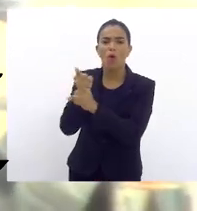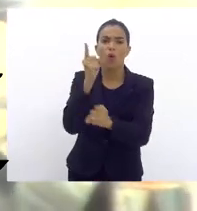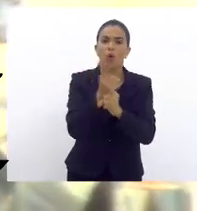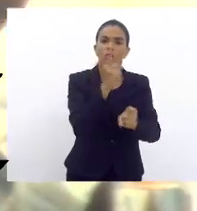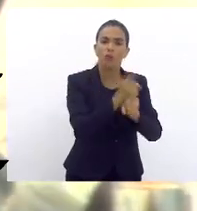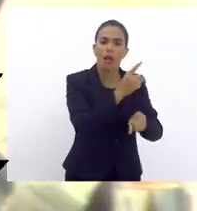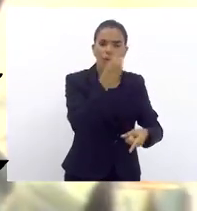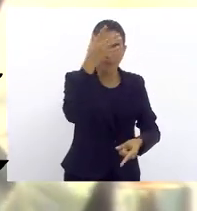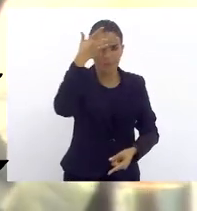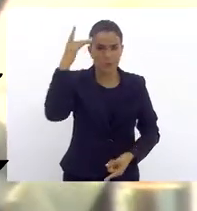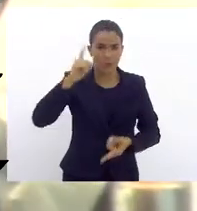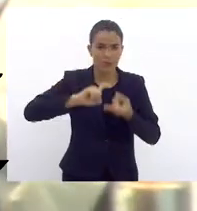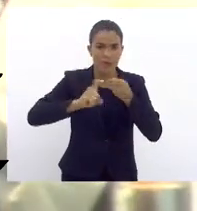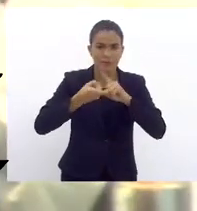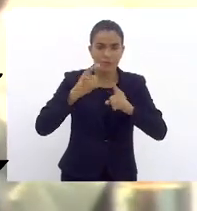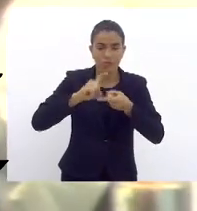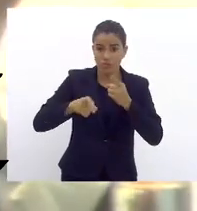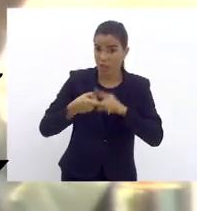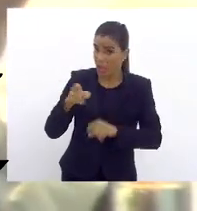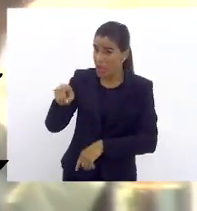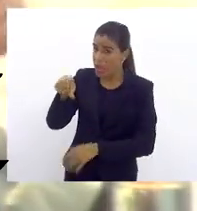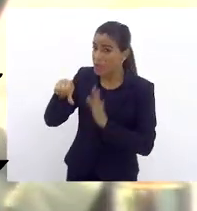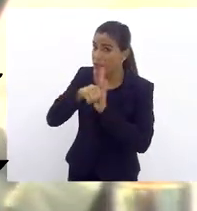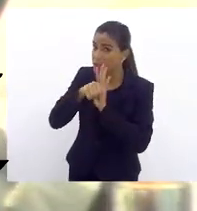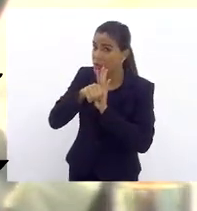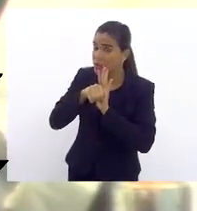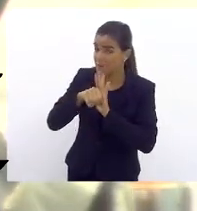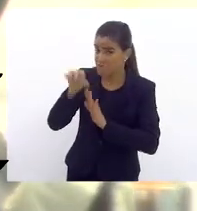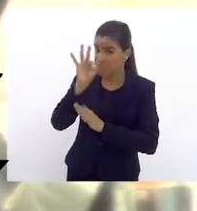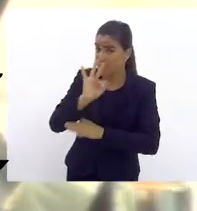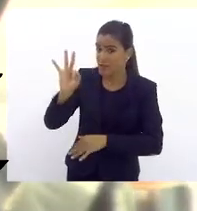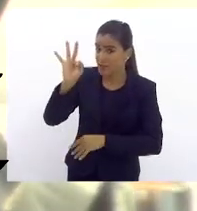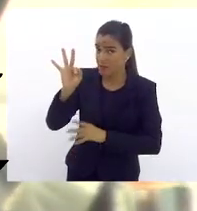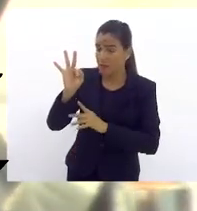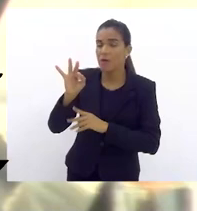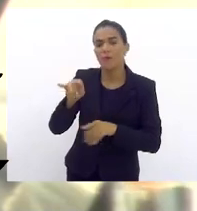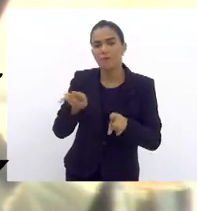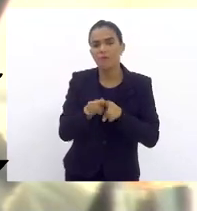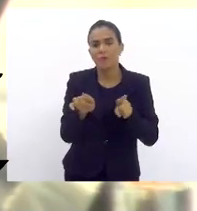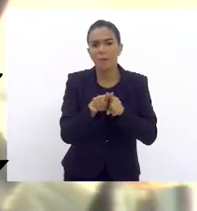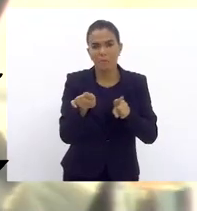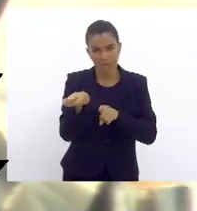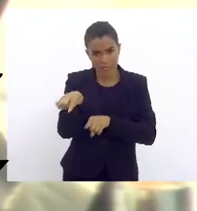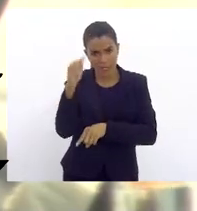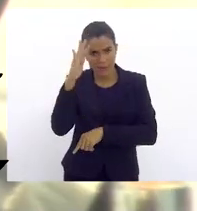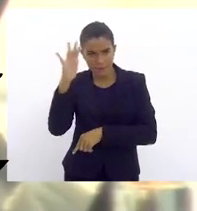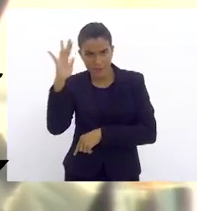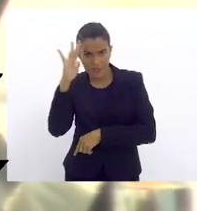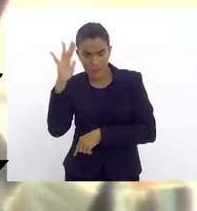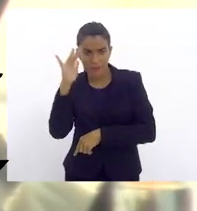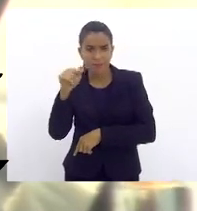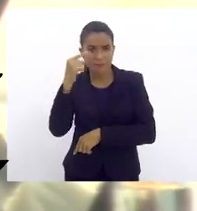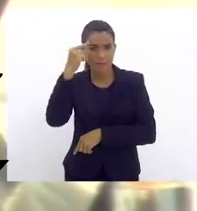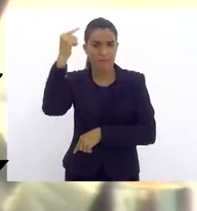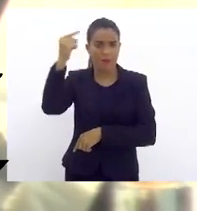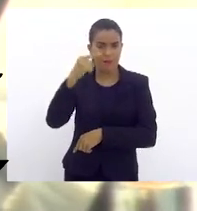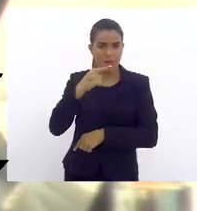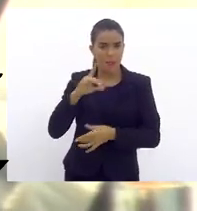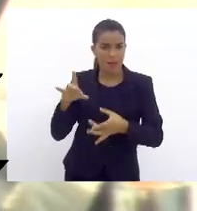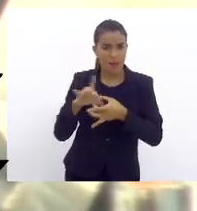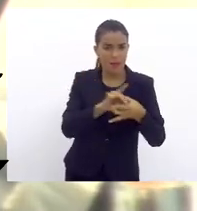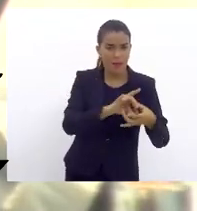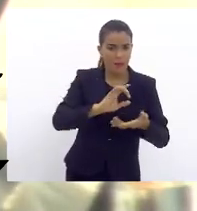a esses núcleos Lembrando que isso é crime Federal e que essa ideologia tá ligada também a questão do